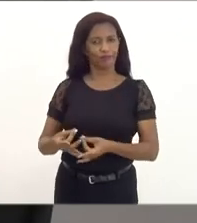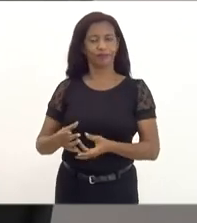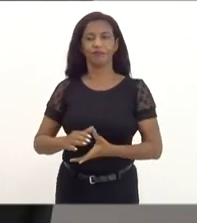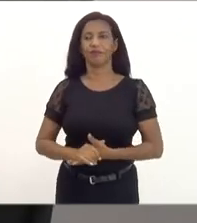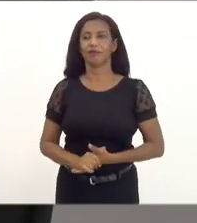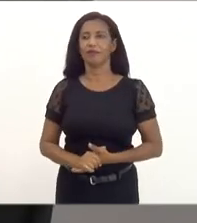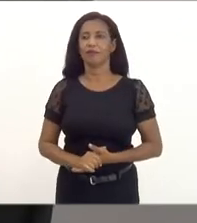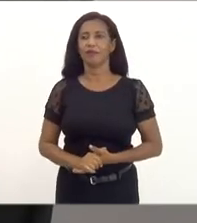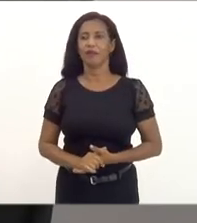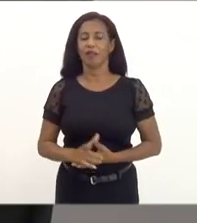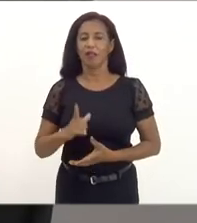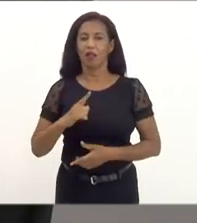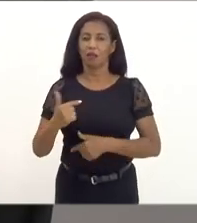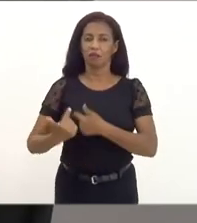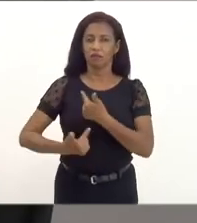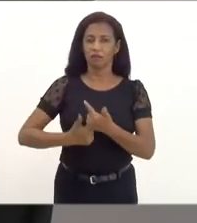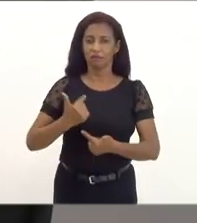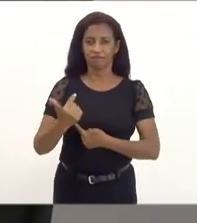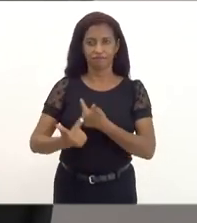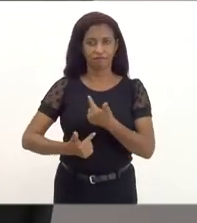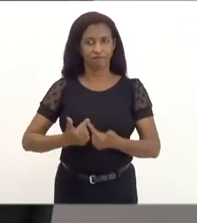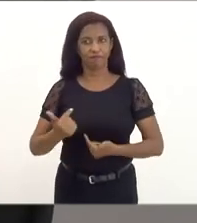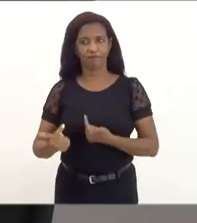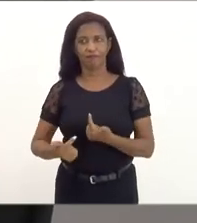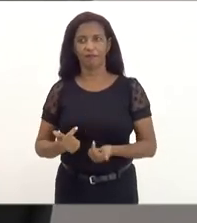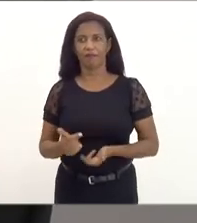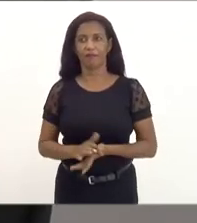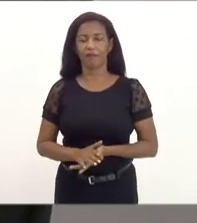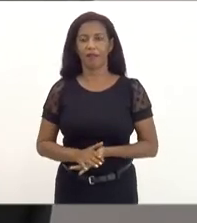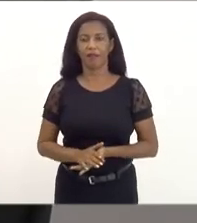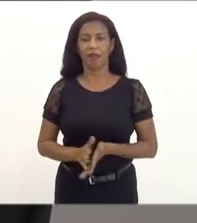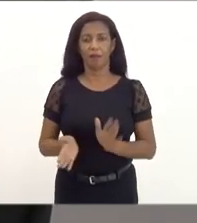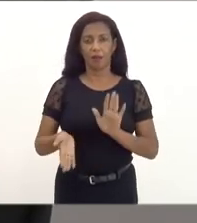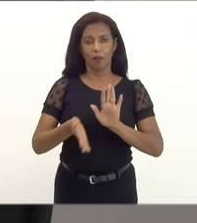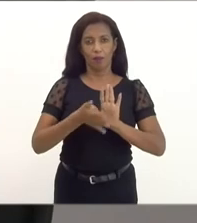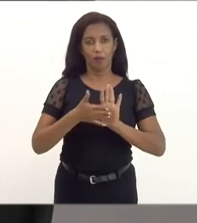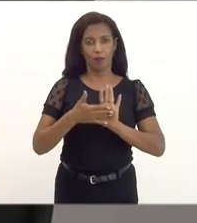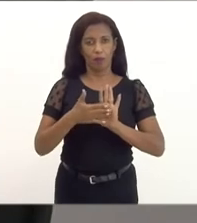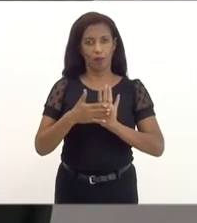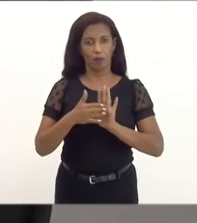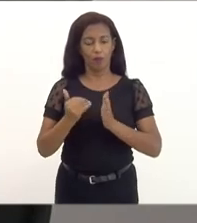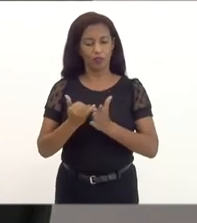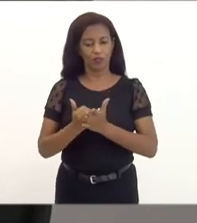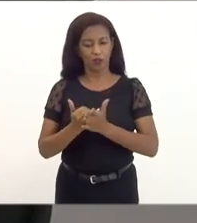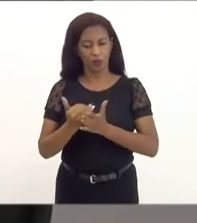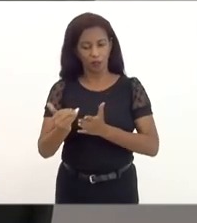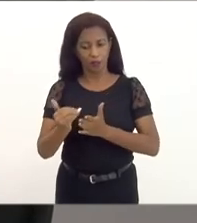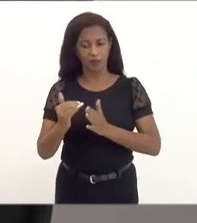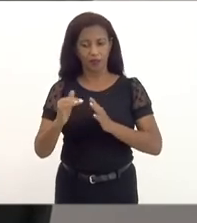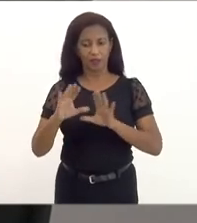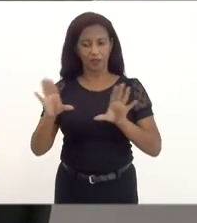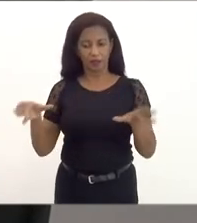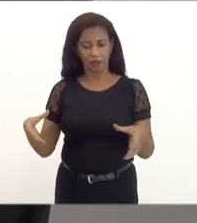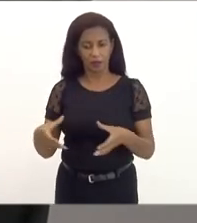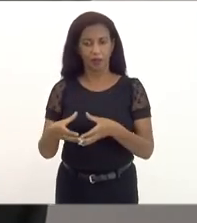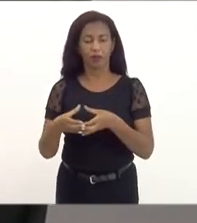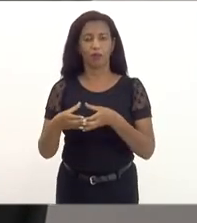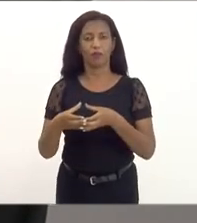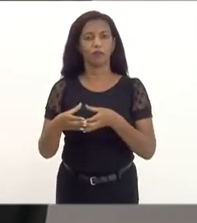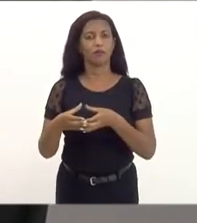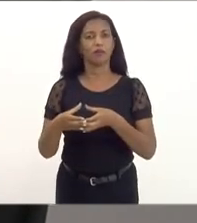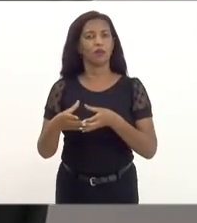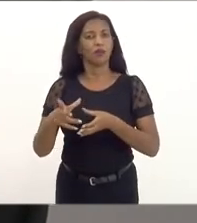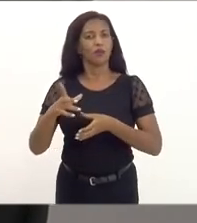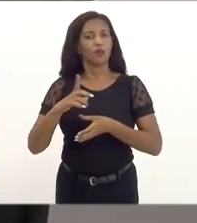acho que a gente tem muito a trabalhar a minha proposta ao abrir essa comissão repito foi